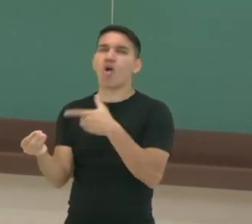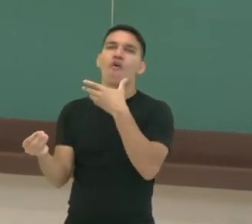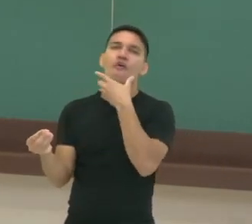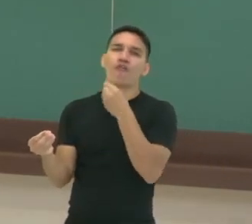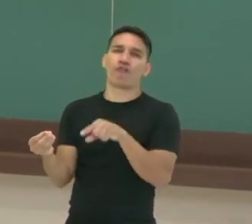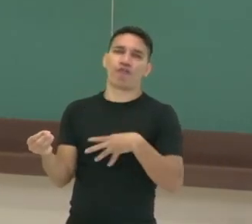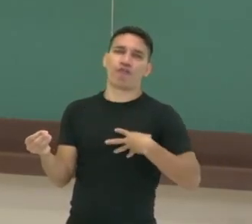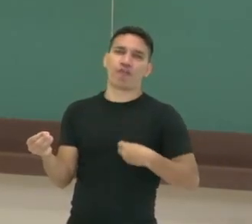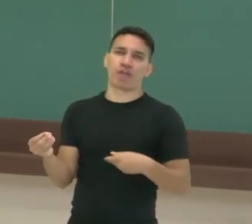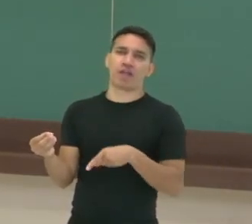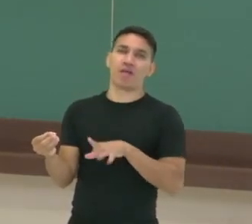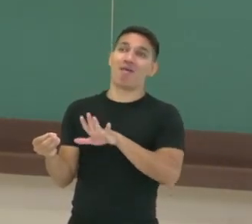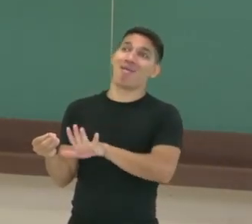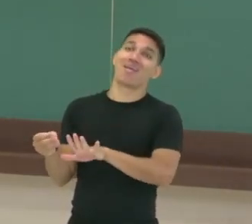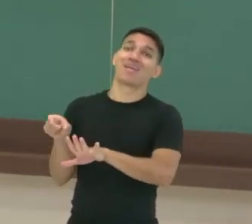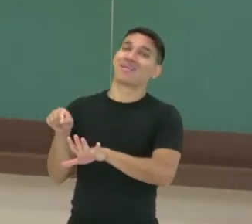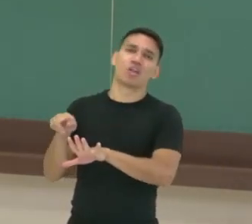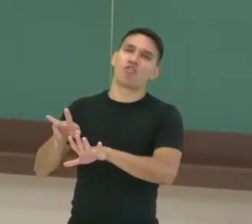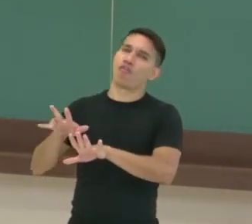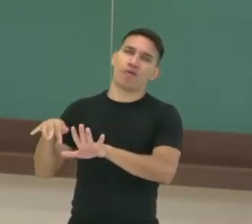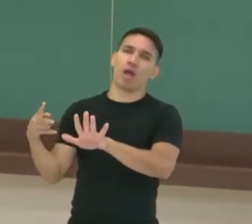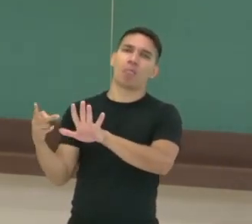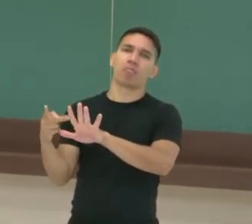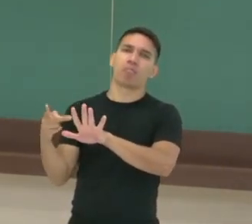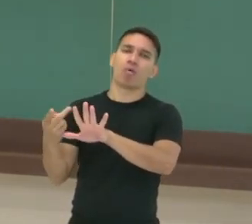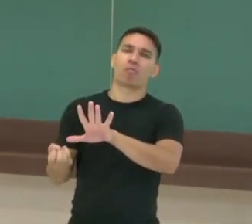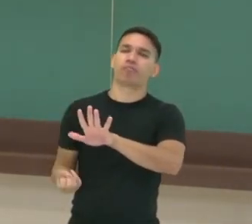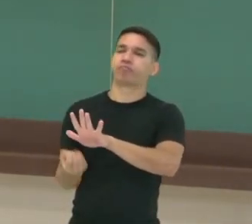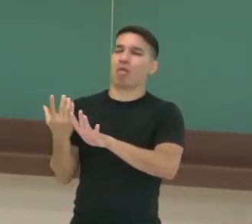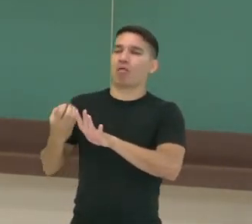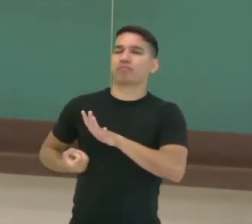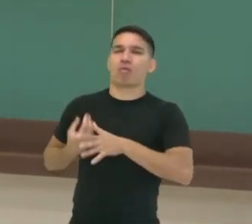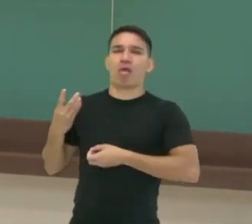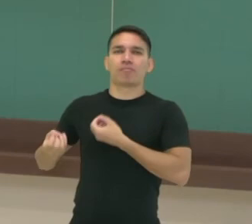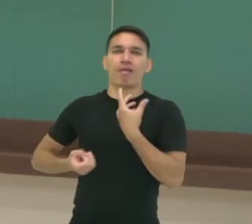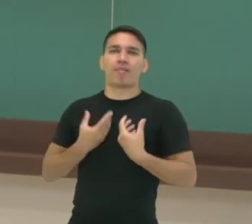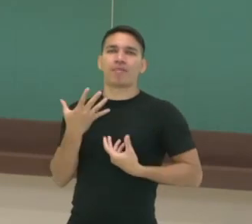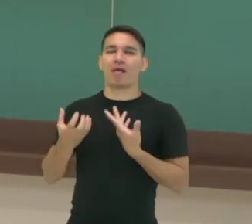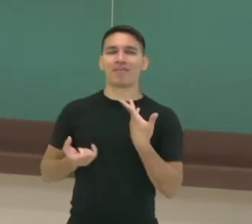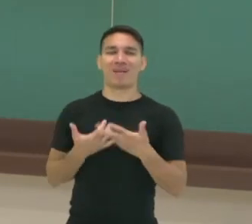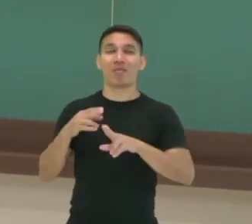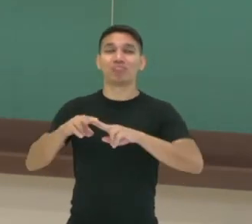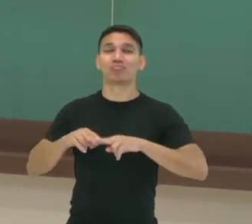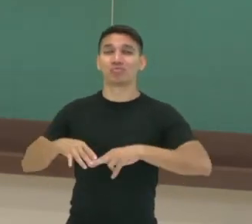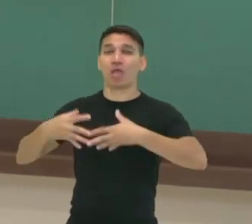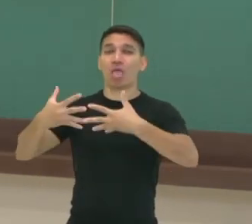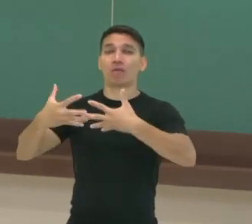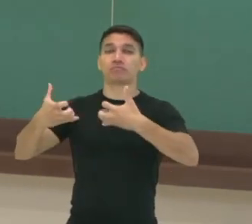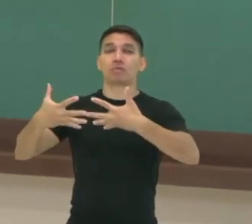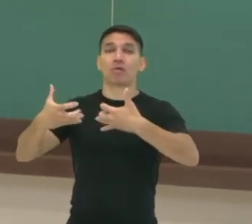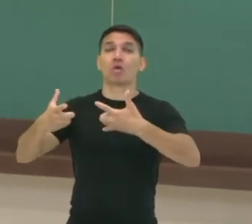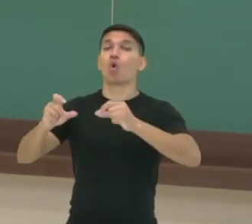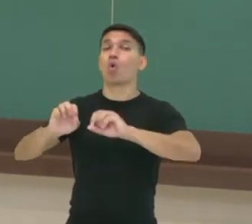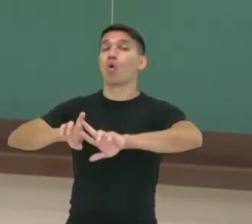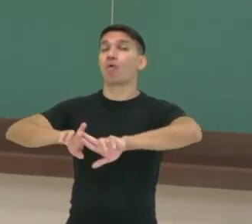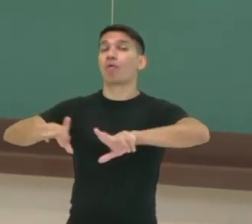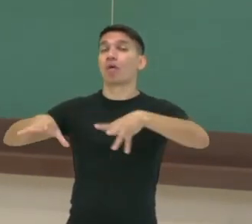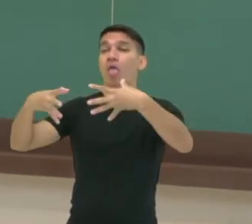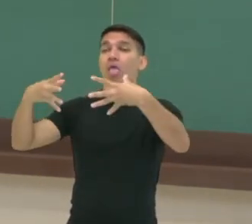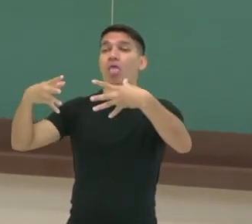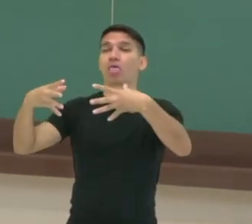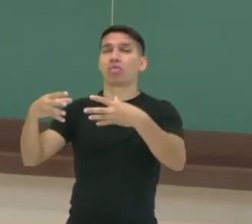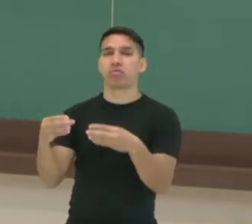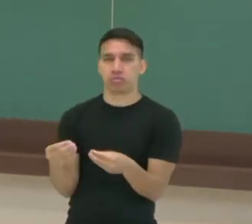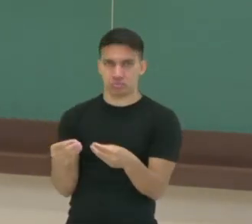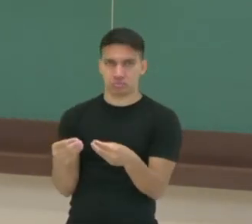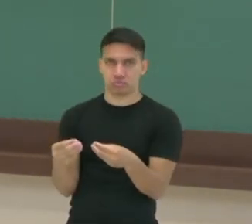sim, ele não vai produzir essa proteína e os seus músculos vão ter uma quantidade menor dessas